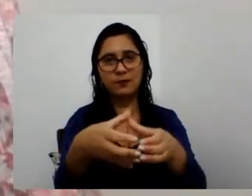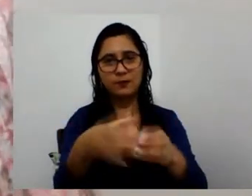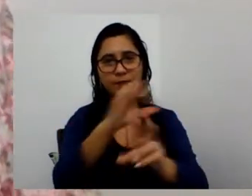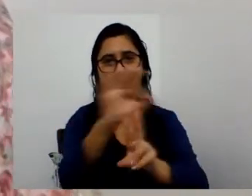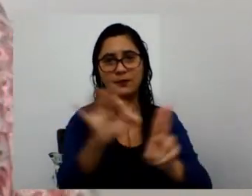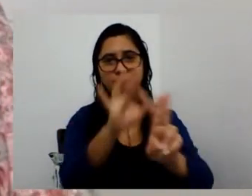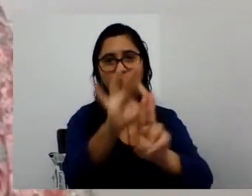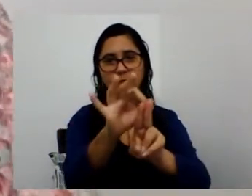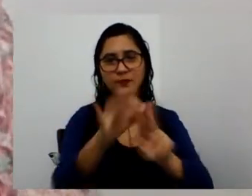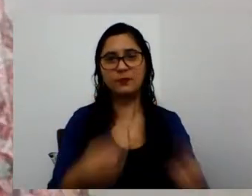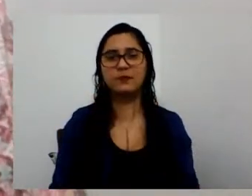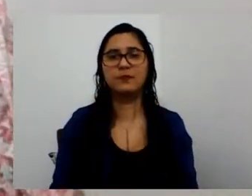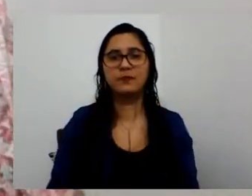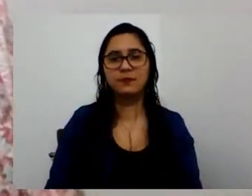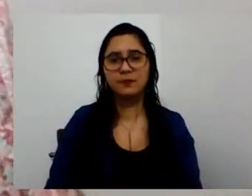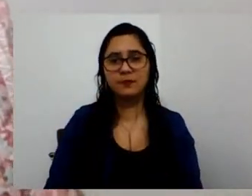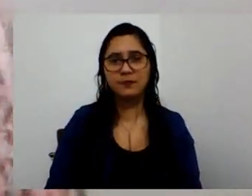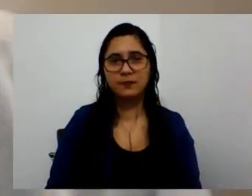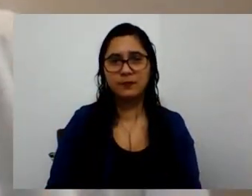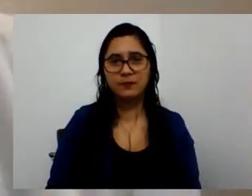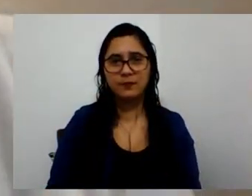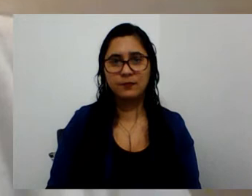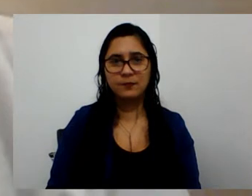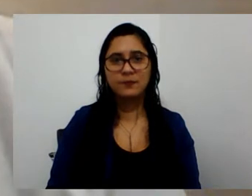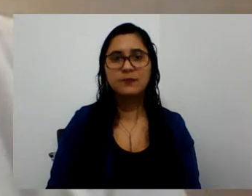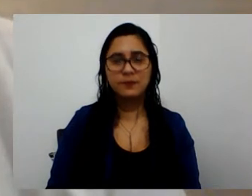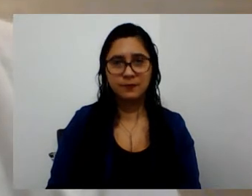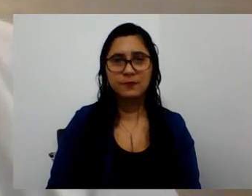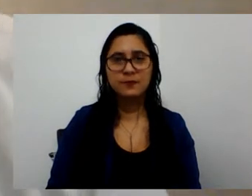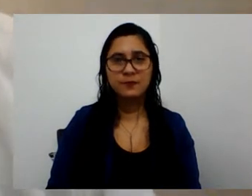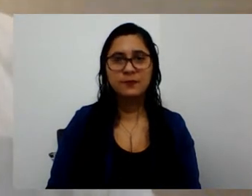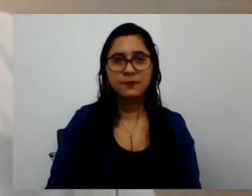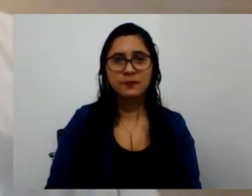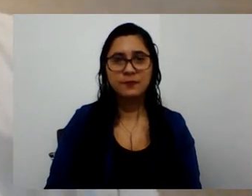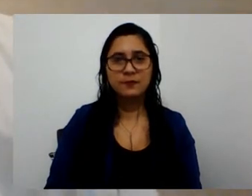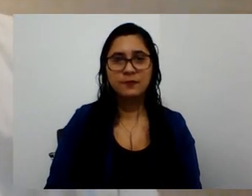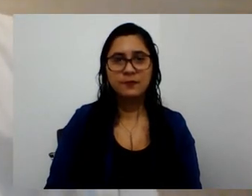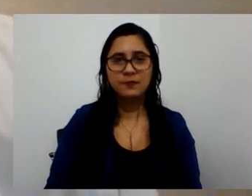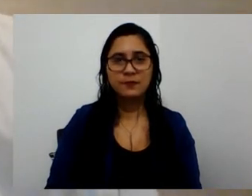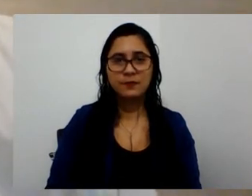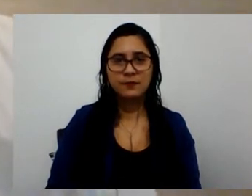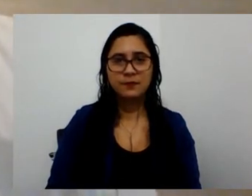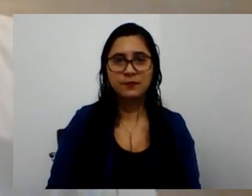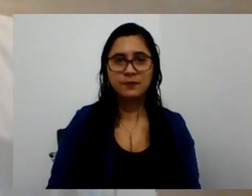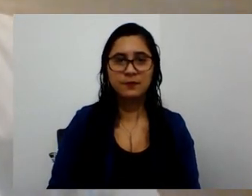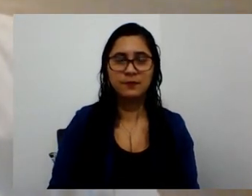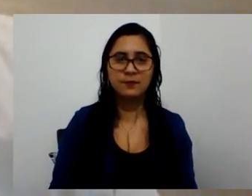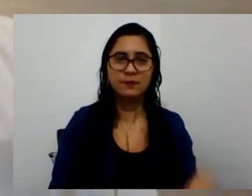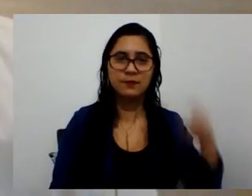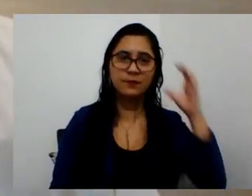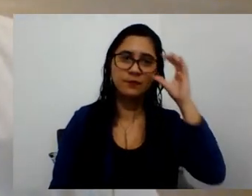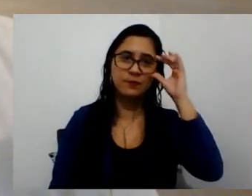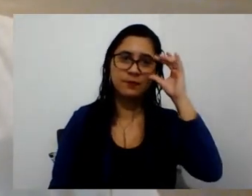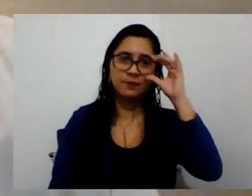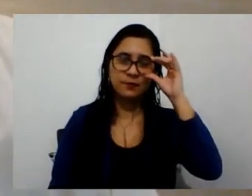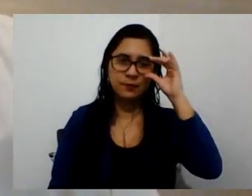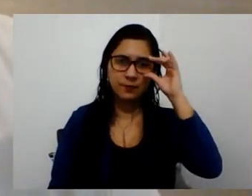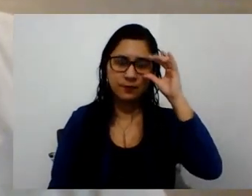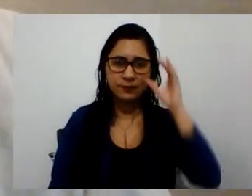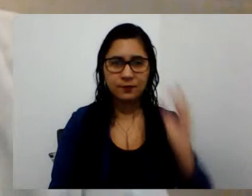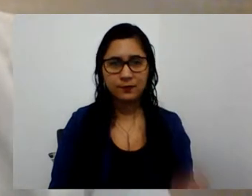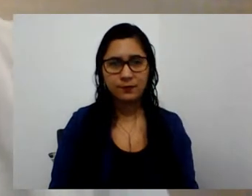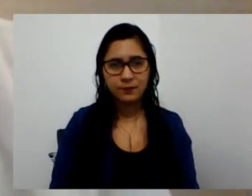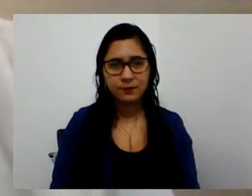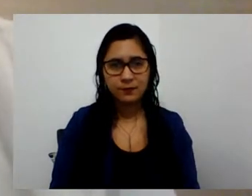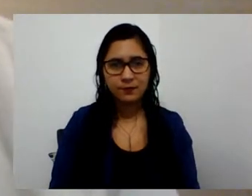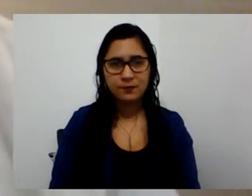UFSCar. Obrigado, professora. Tempo encerrado. Então, agora, segundo a ordem do sorteio, eu